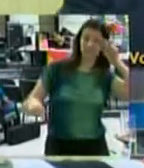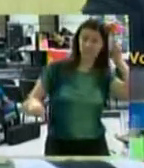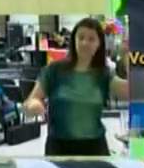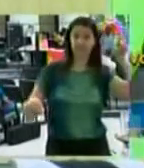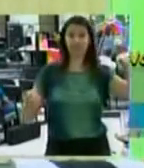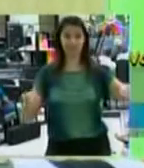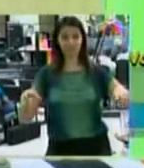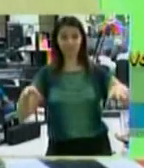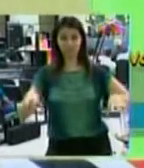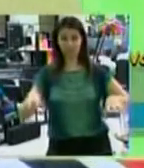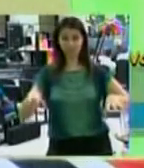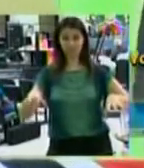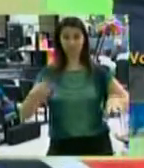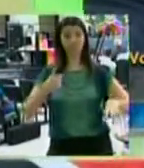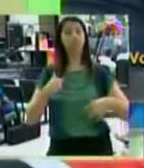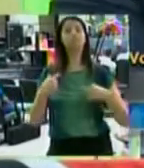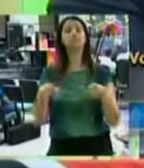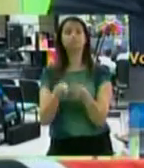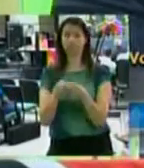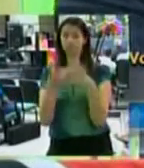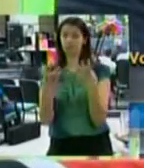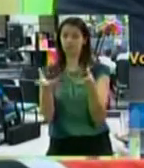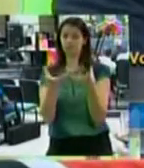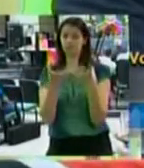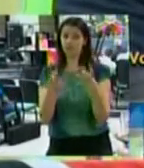concluo, porque eu também quero ser prudente com o horário.